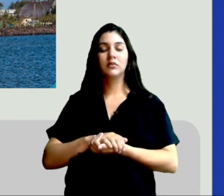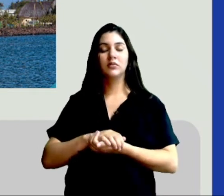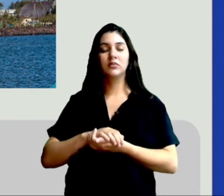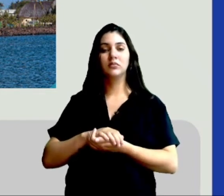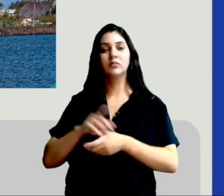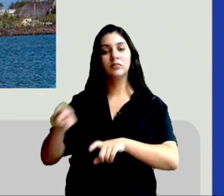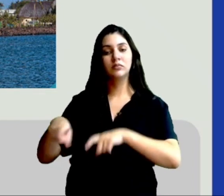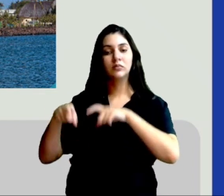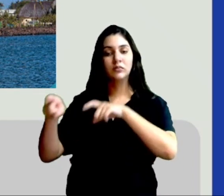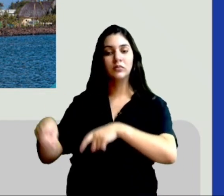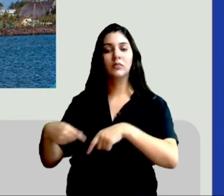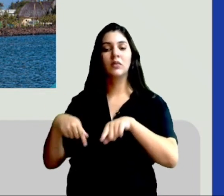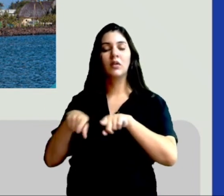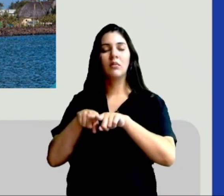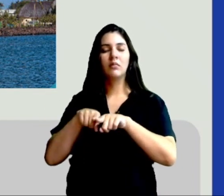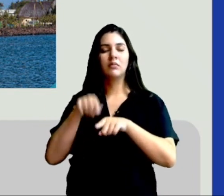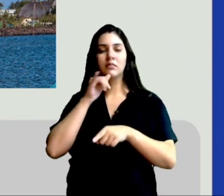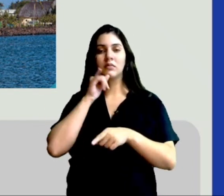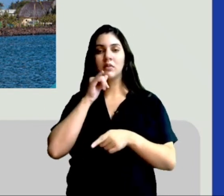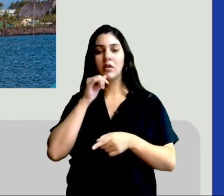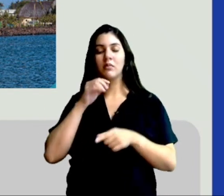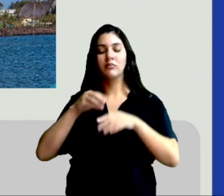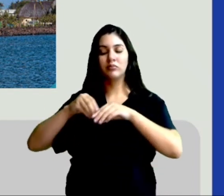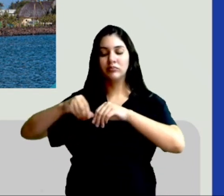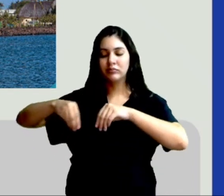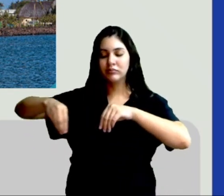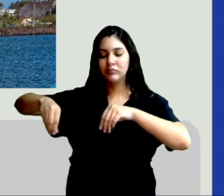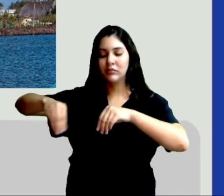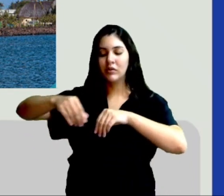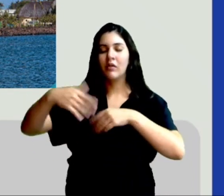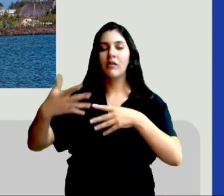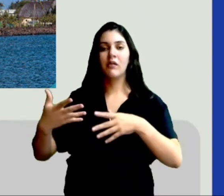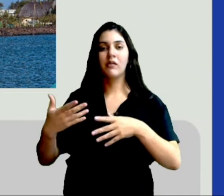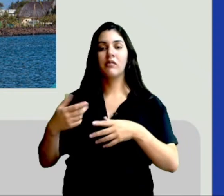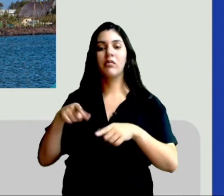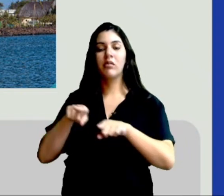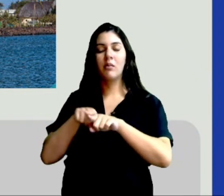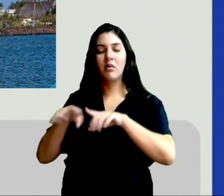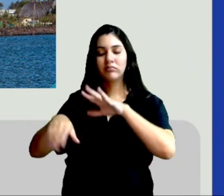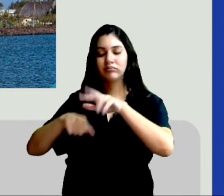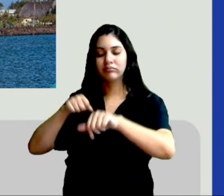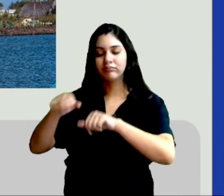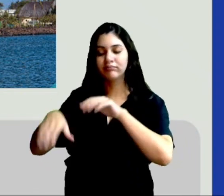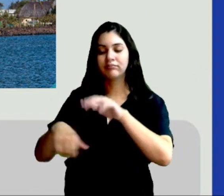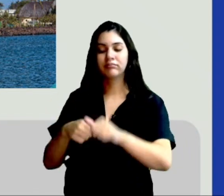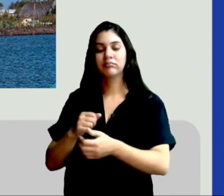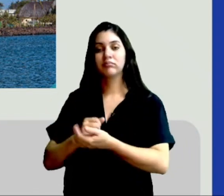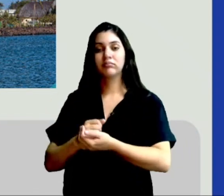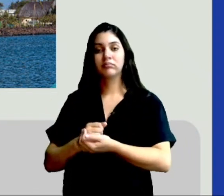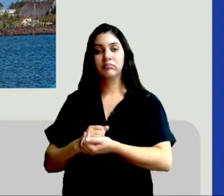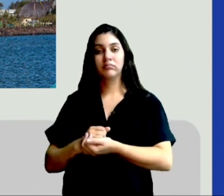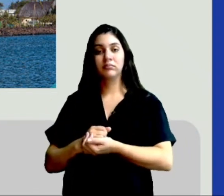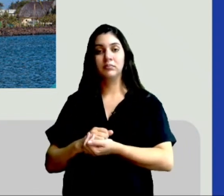cultivo, né? De pequenos grãos, para a questão de exploração também de